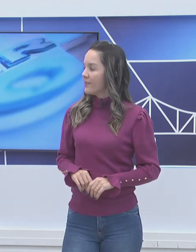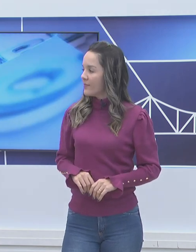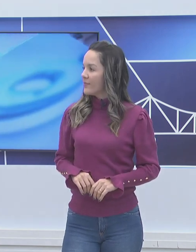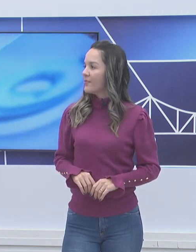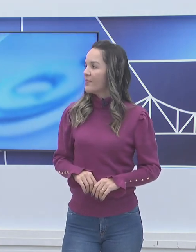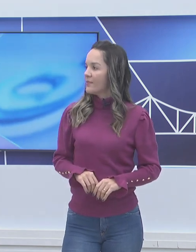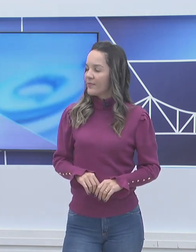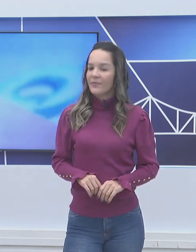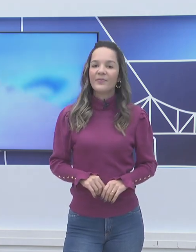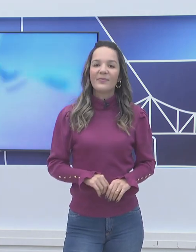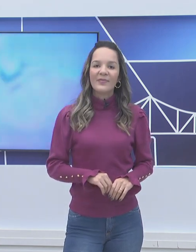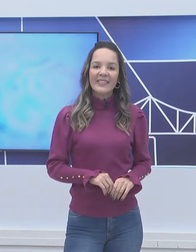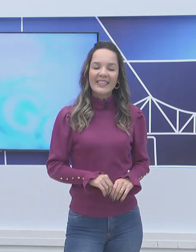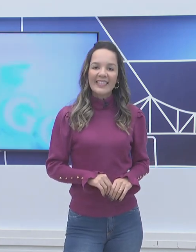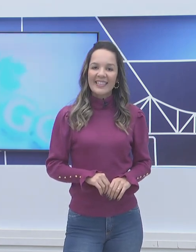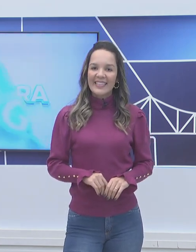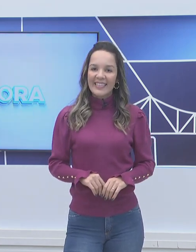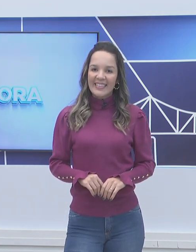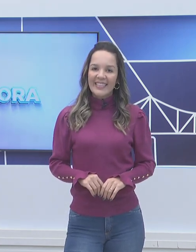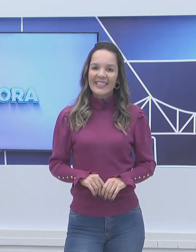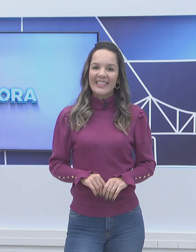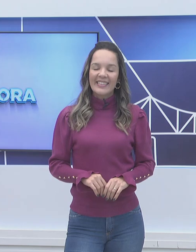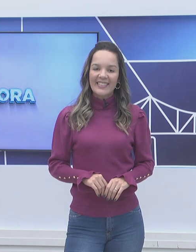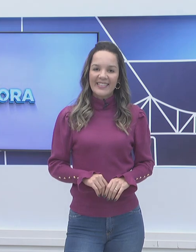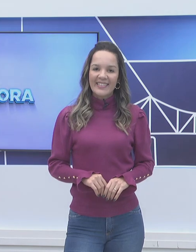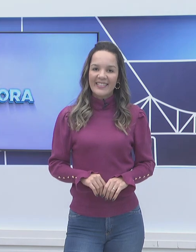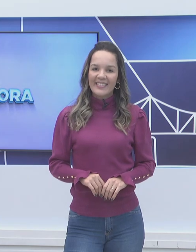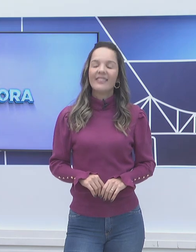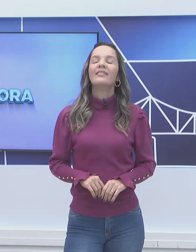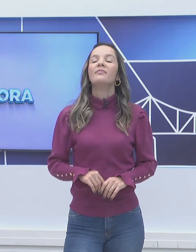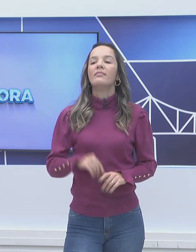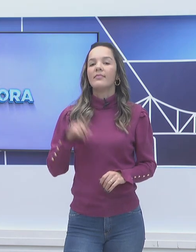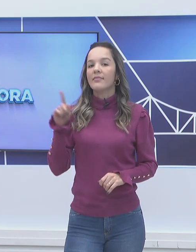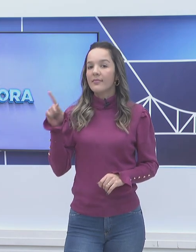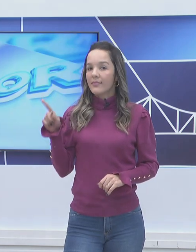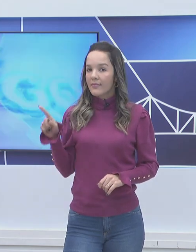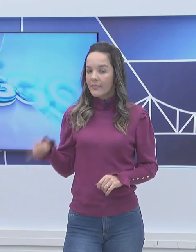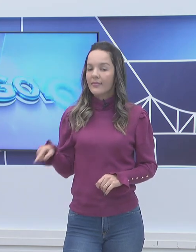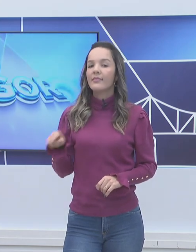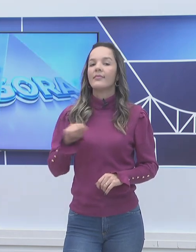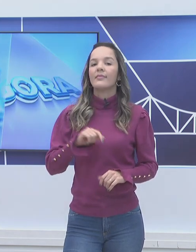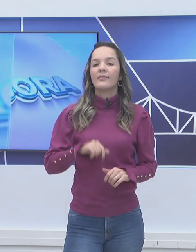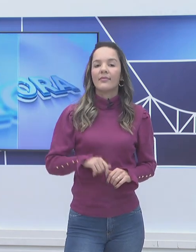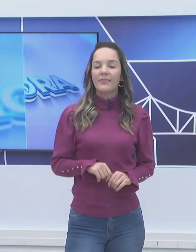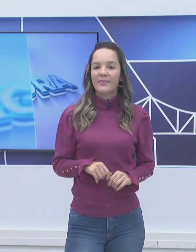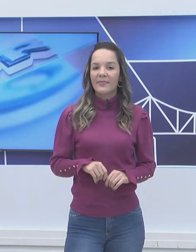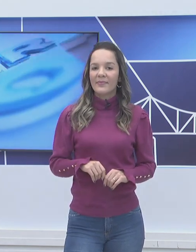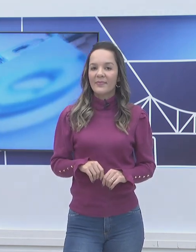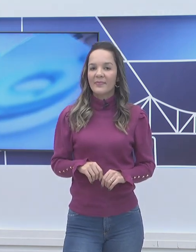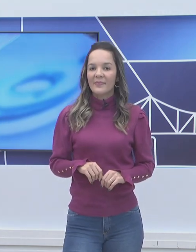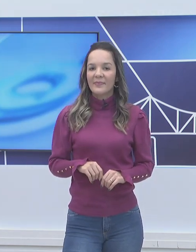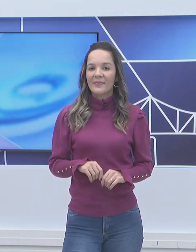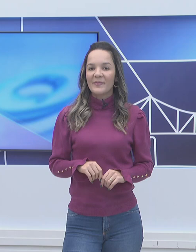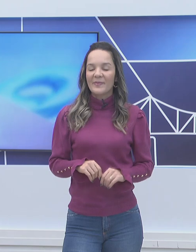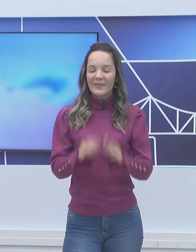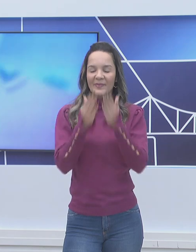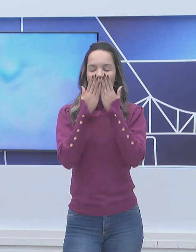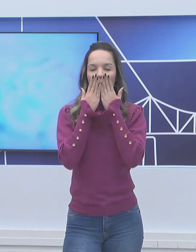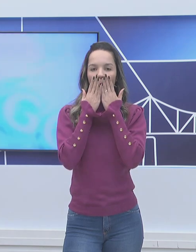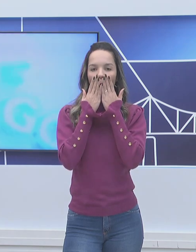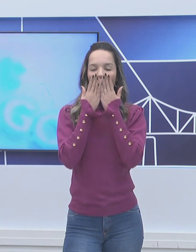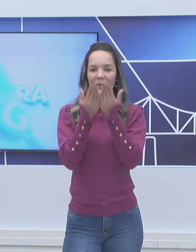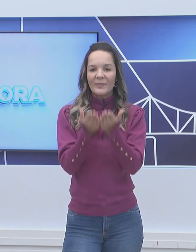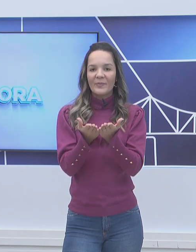é terça-feira, amanhã, quarta, estaremos de volta às 11 horas e a reprise a partir das 18. Ó,